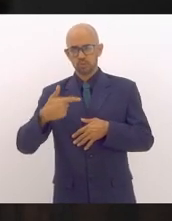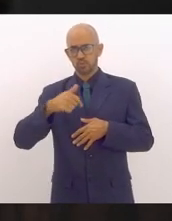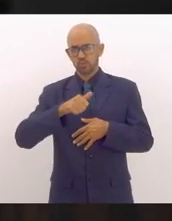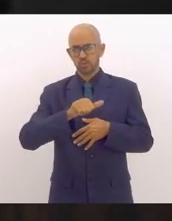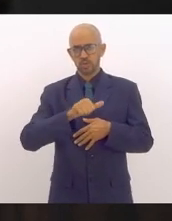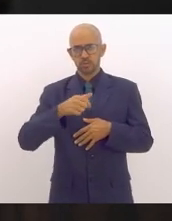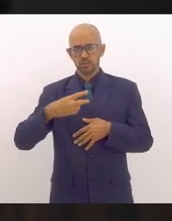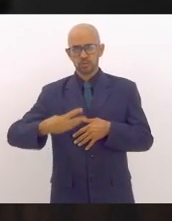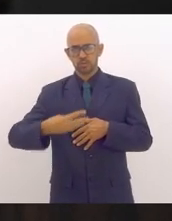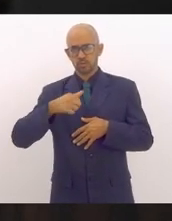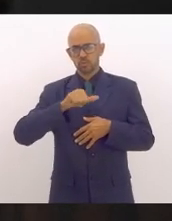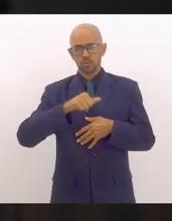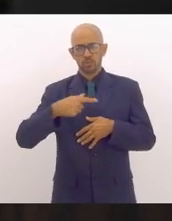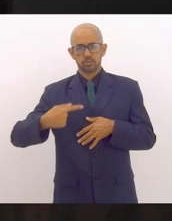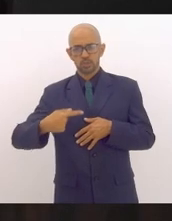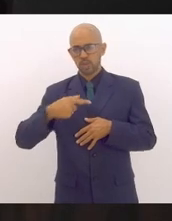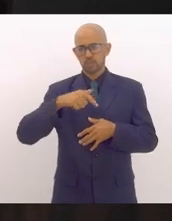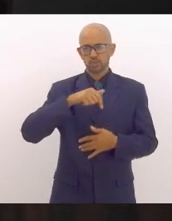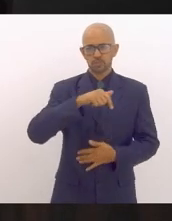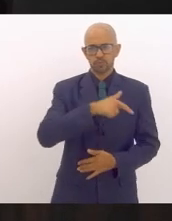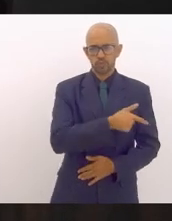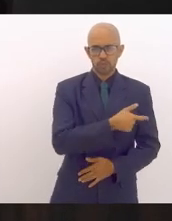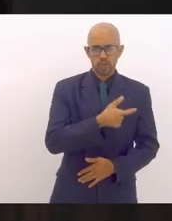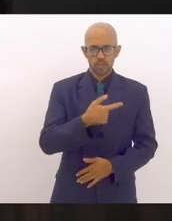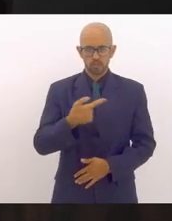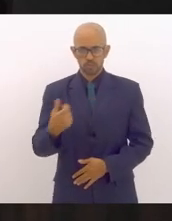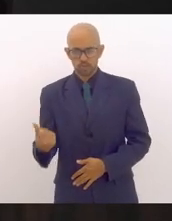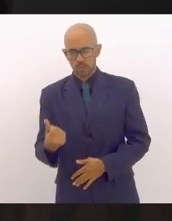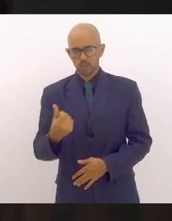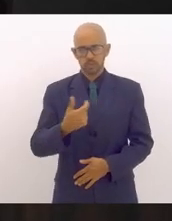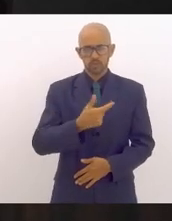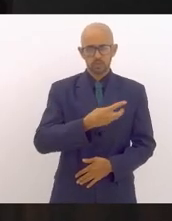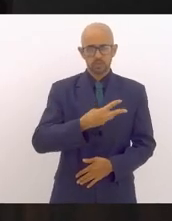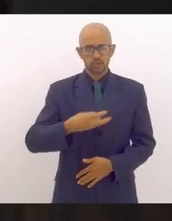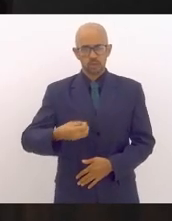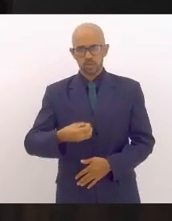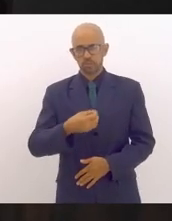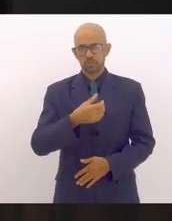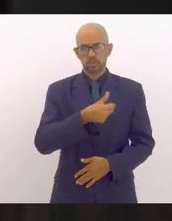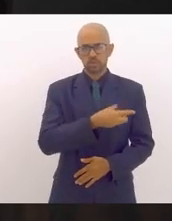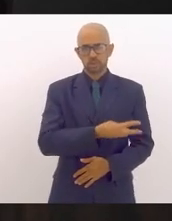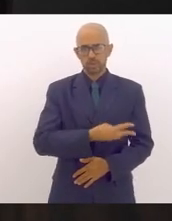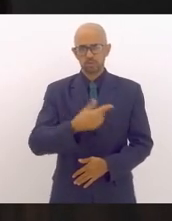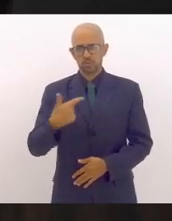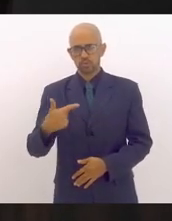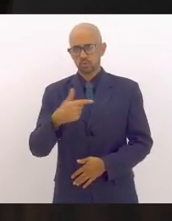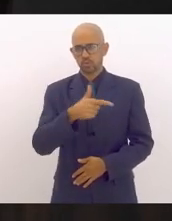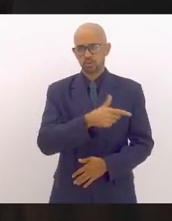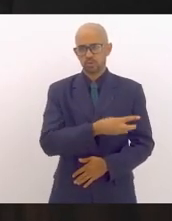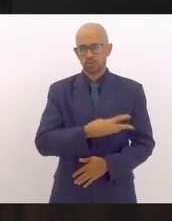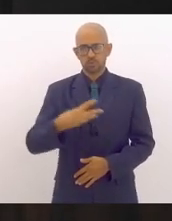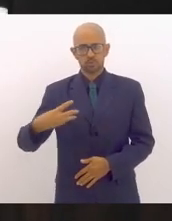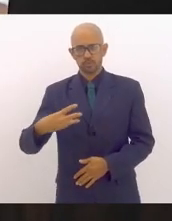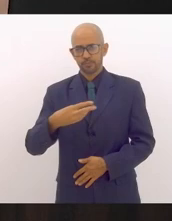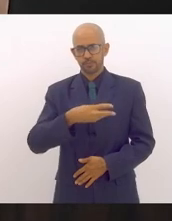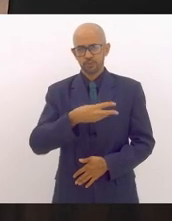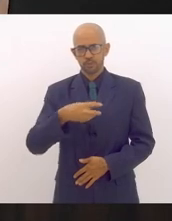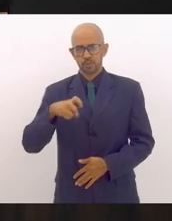décimo sexto, décimo sétimo, 26º, 30º, 31º, 32º, 33º,